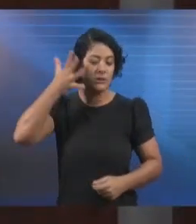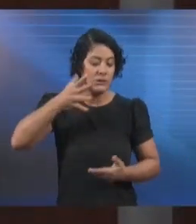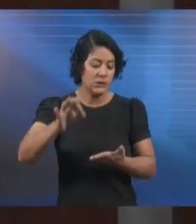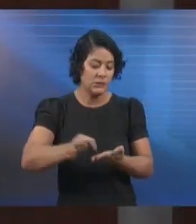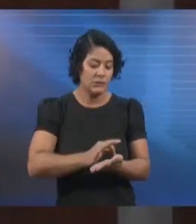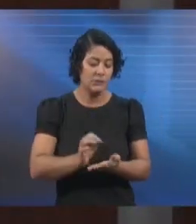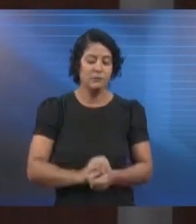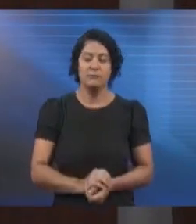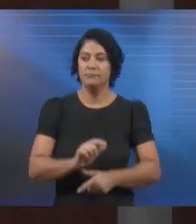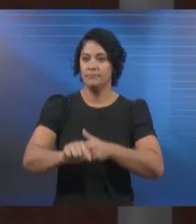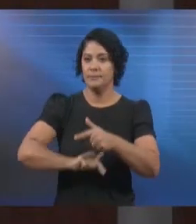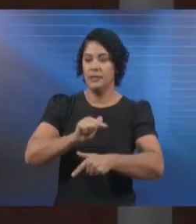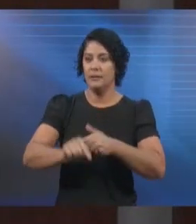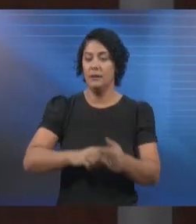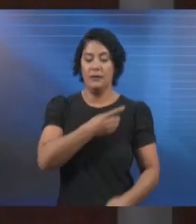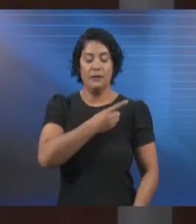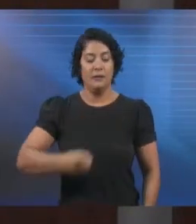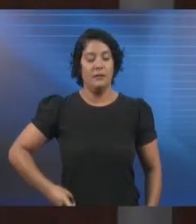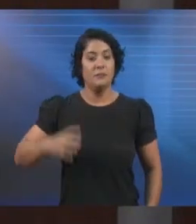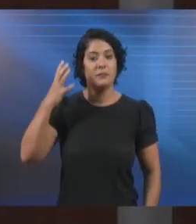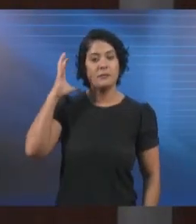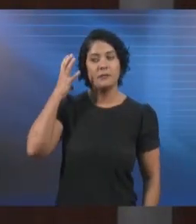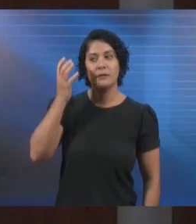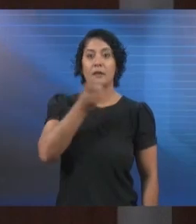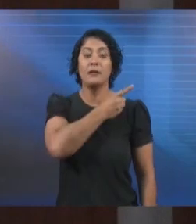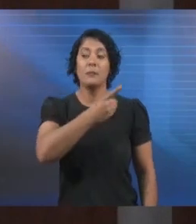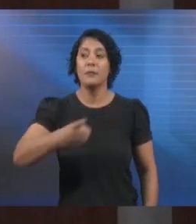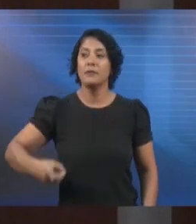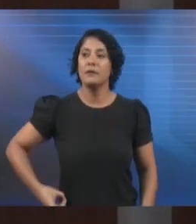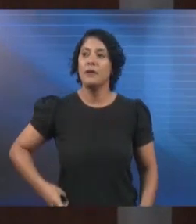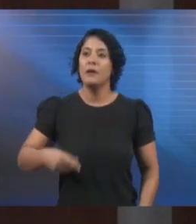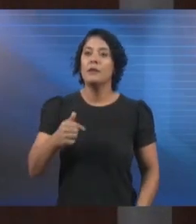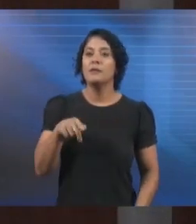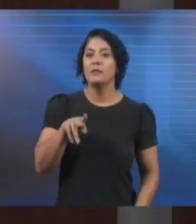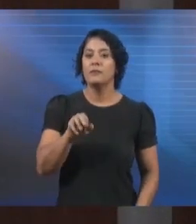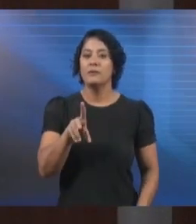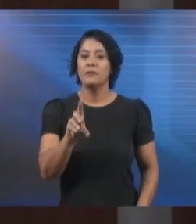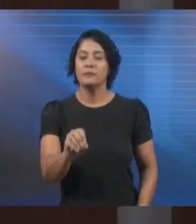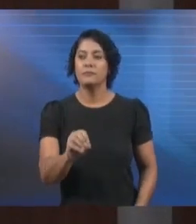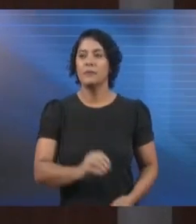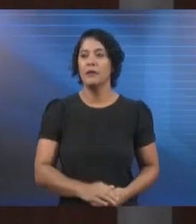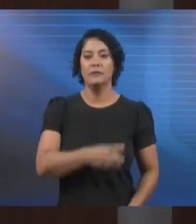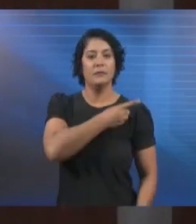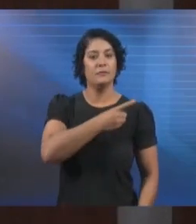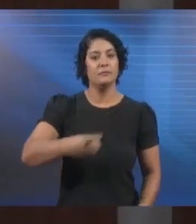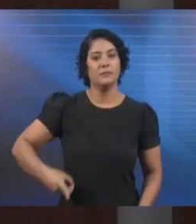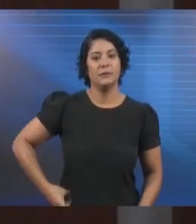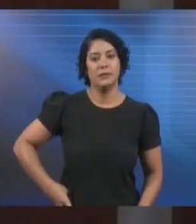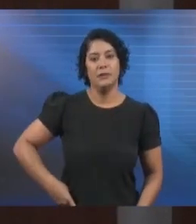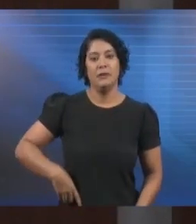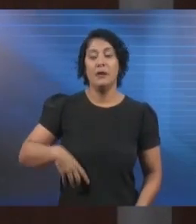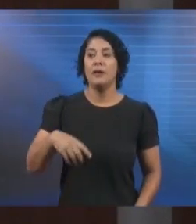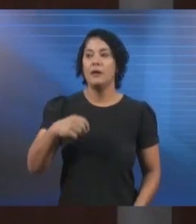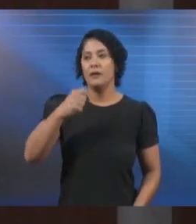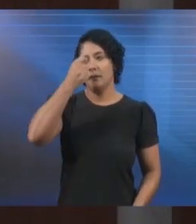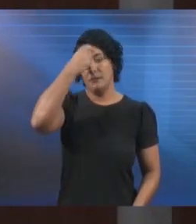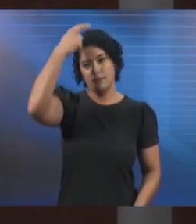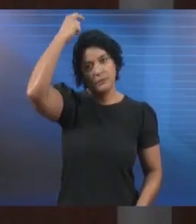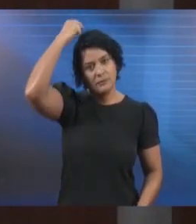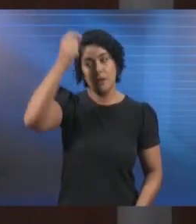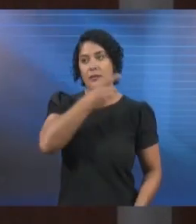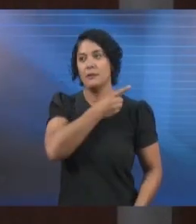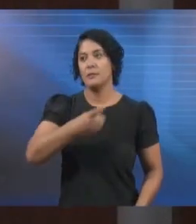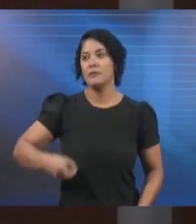grande expediente Deputado isou da Dantas Deputado Dr Deputado eudiane Macedo Deputado